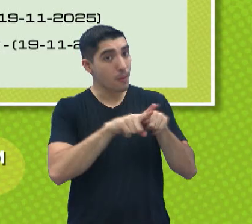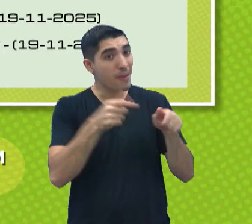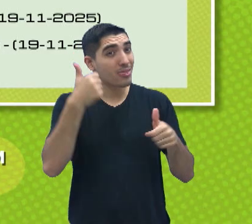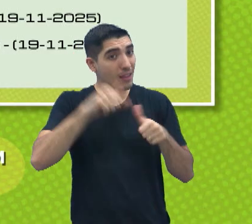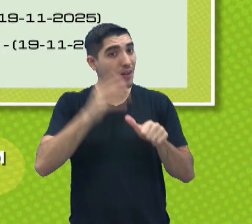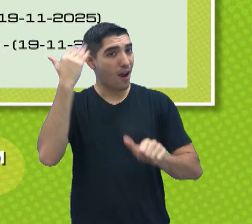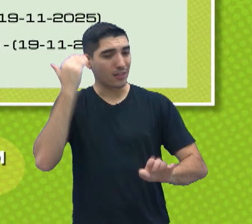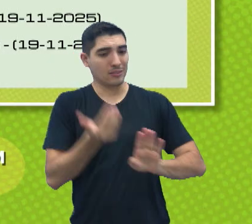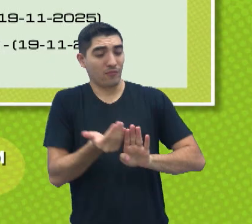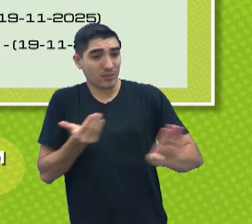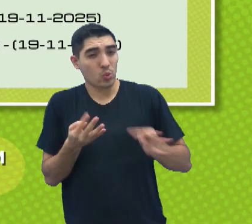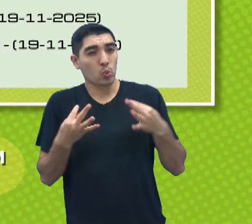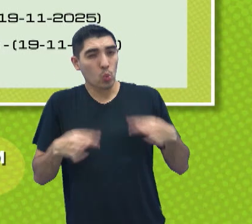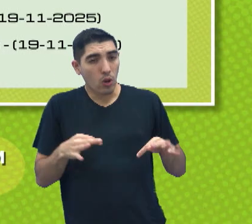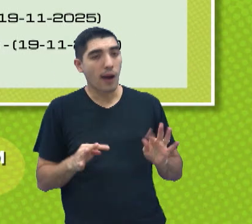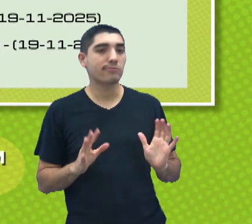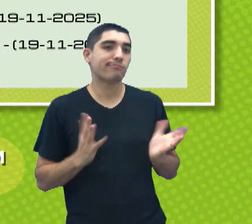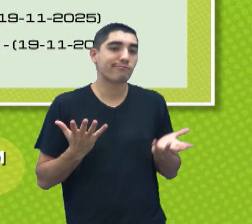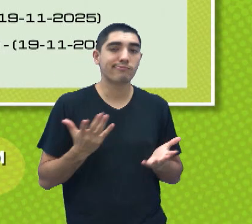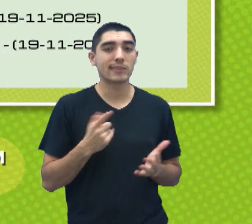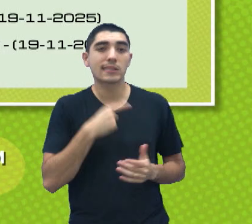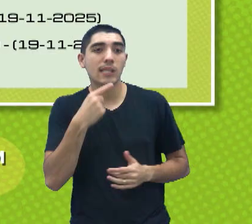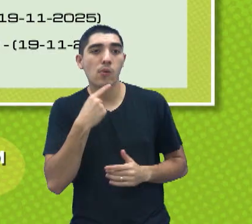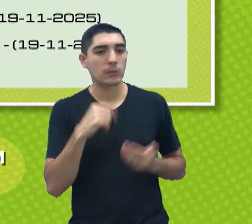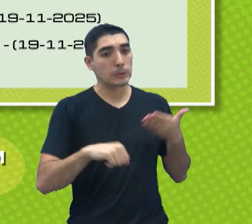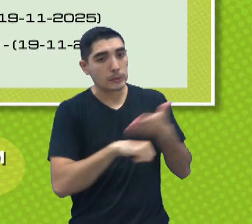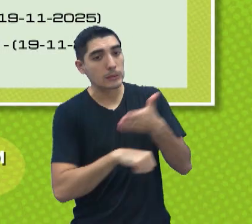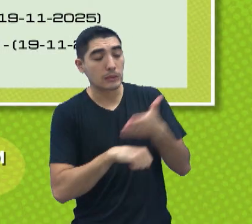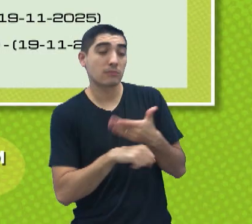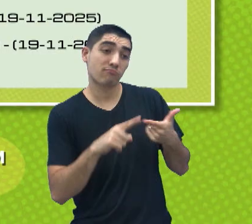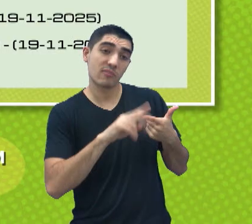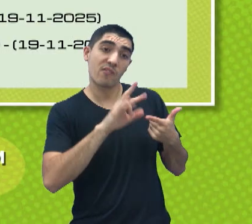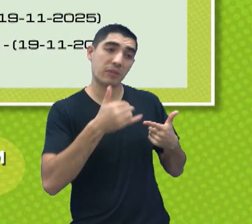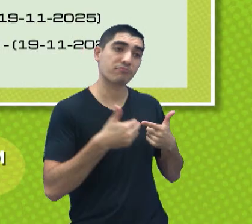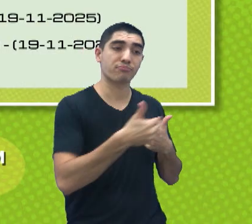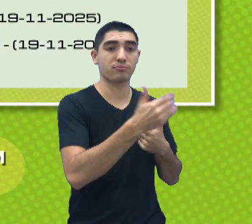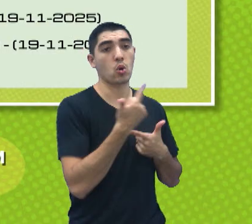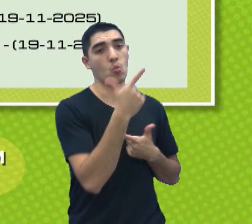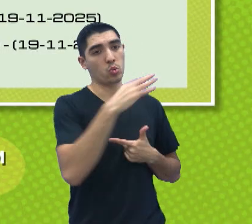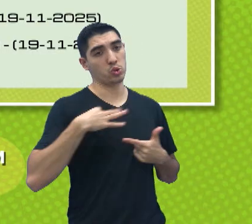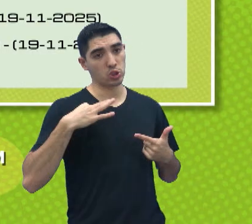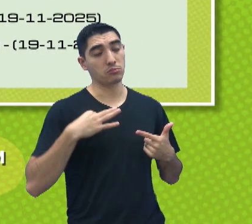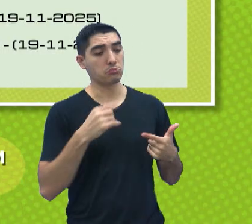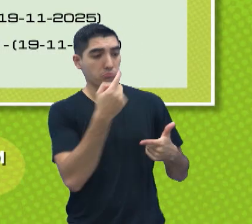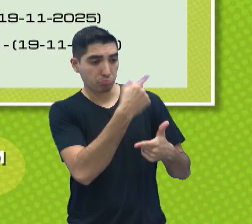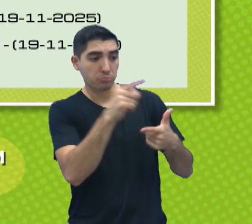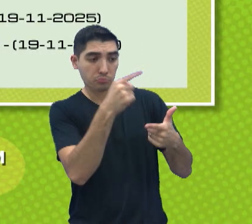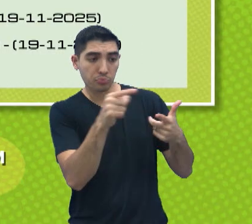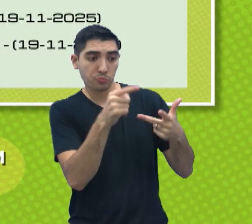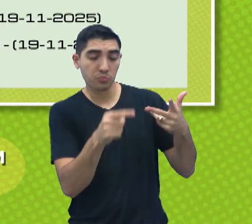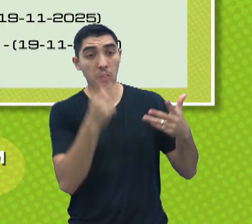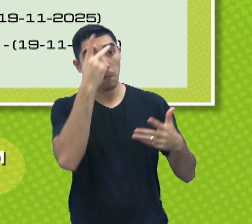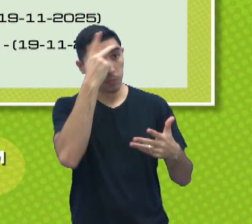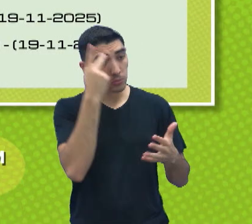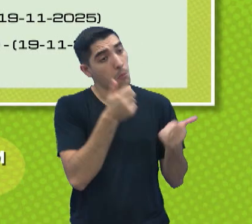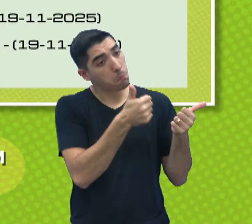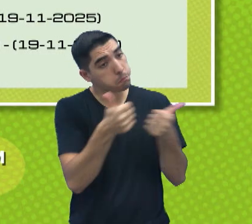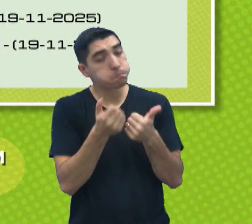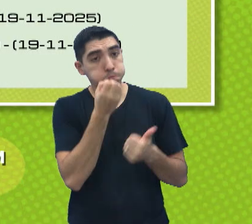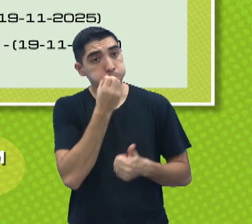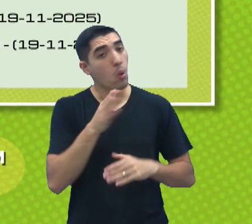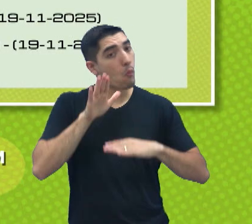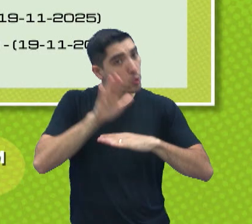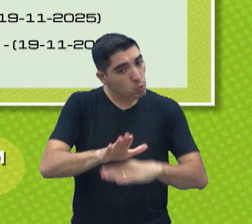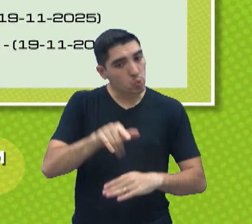utilizado, acabou não sendo aproveitado, então vai seguir carreira. São nomes interessantes, né? Nomes que agregaram durante essa Copa Paulista, alguns